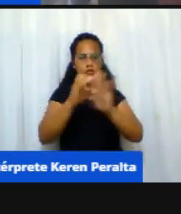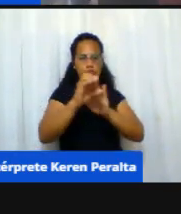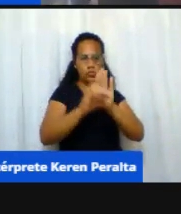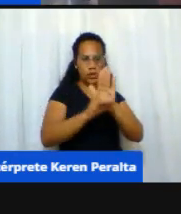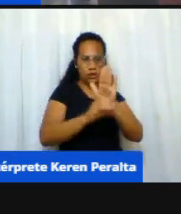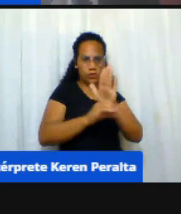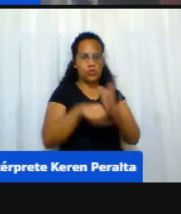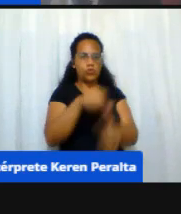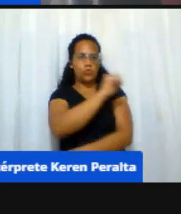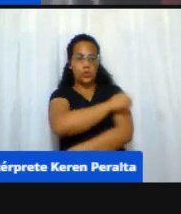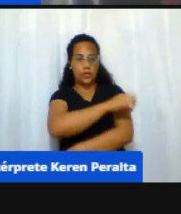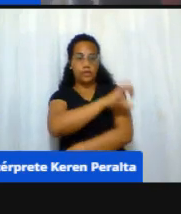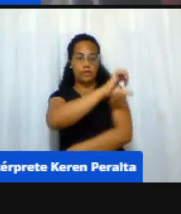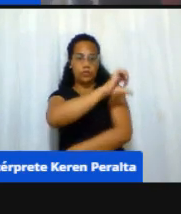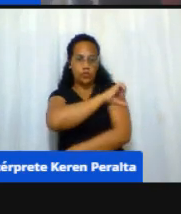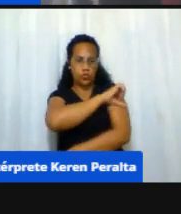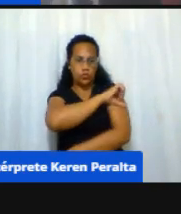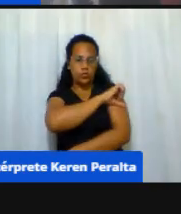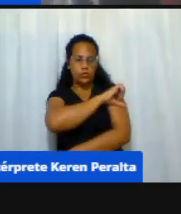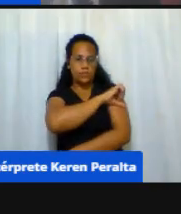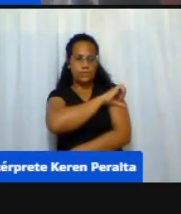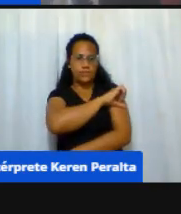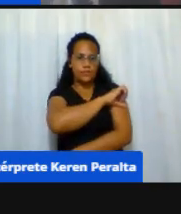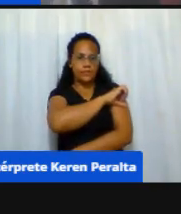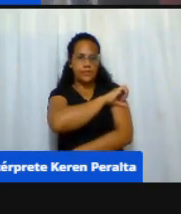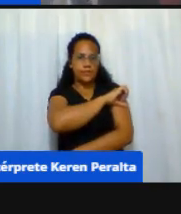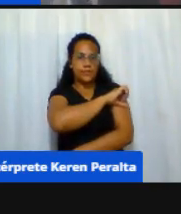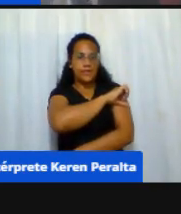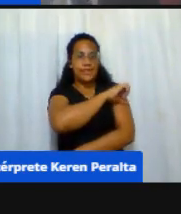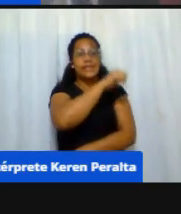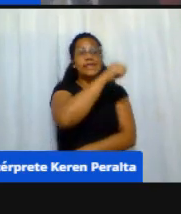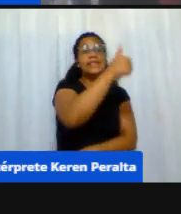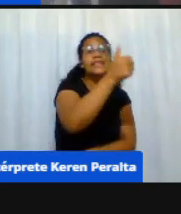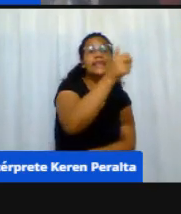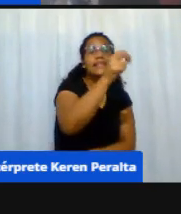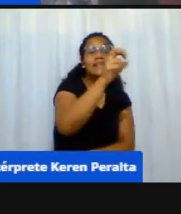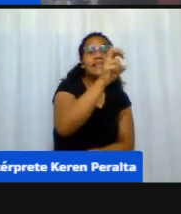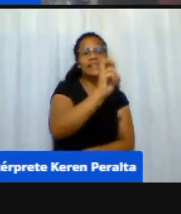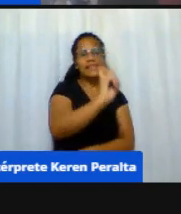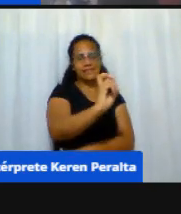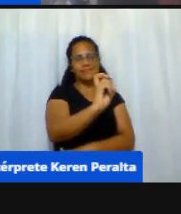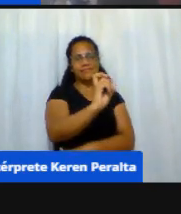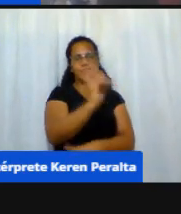ano, 15 estão agrupadas dentro do campo de atuação na vida